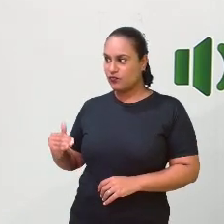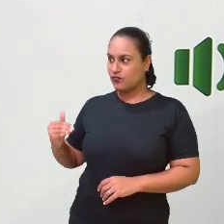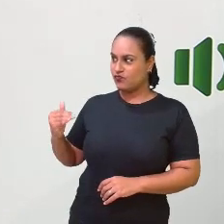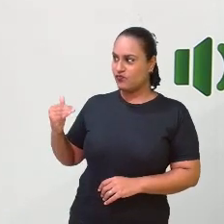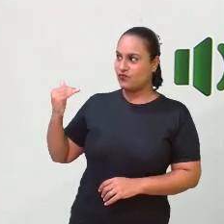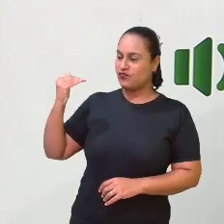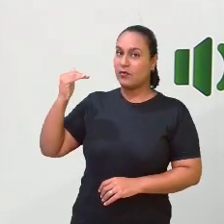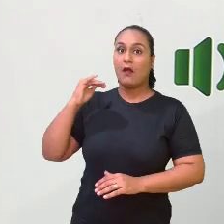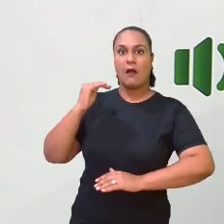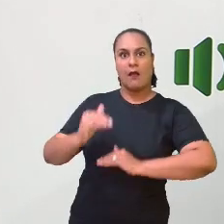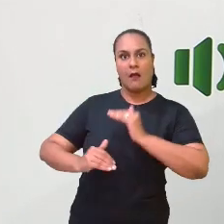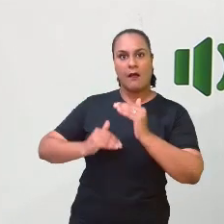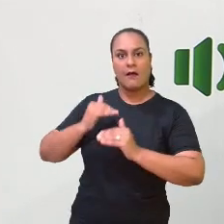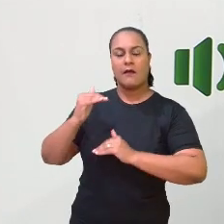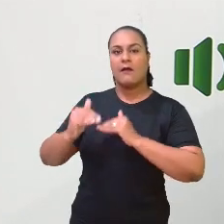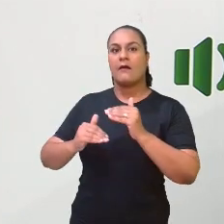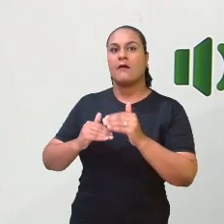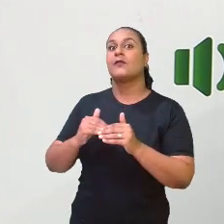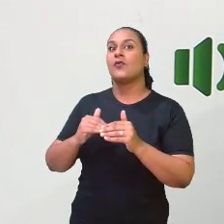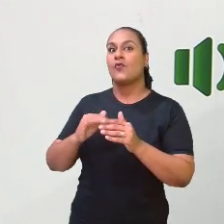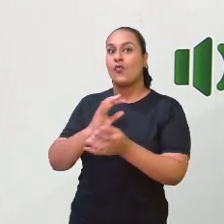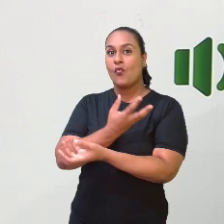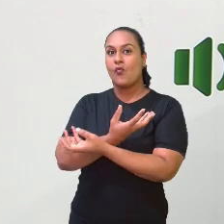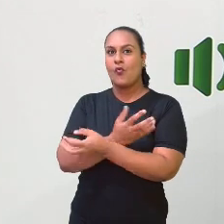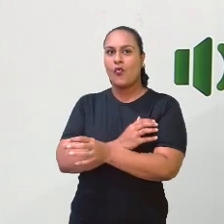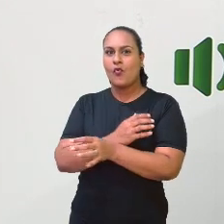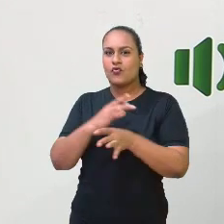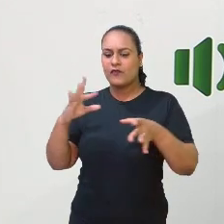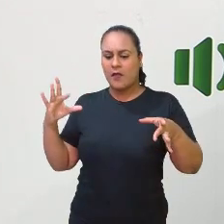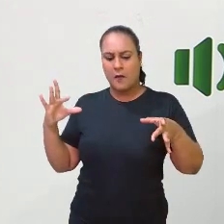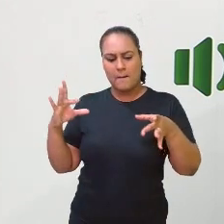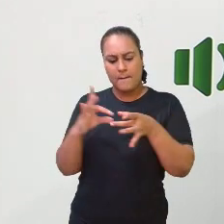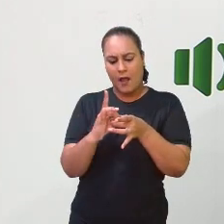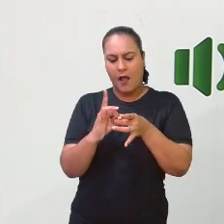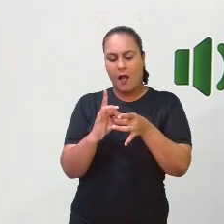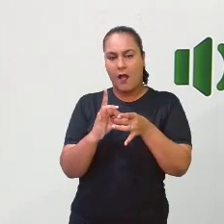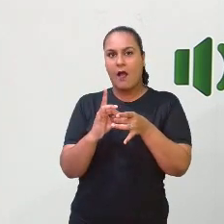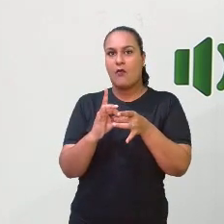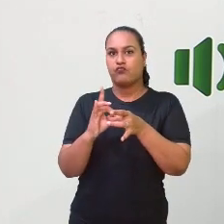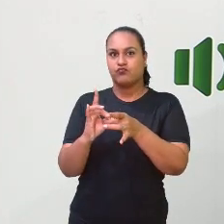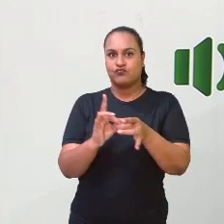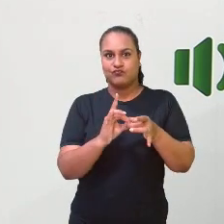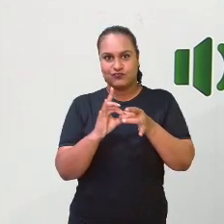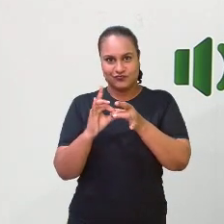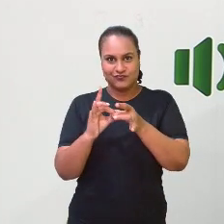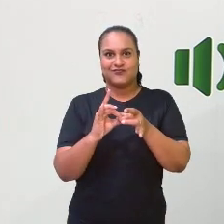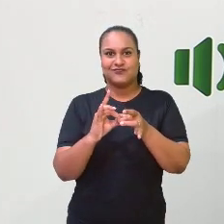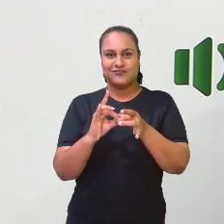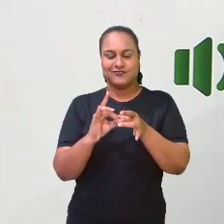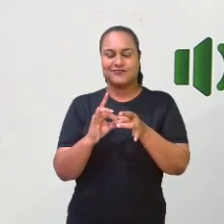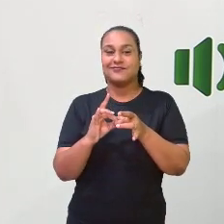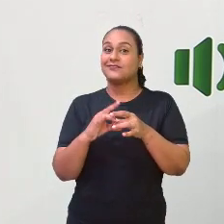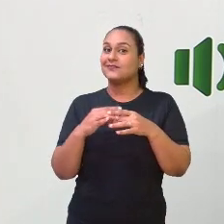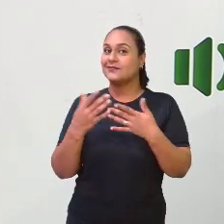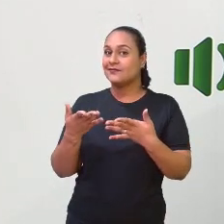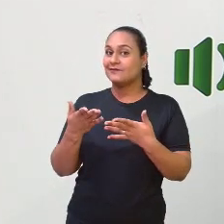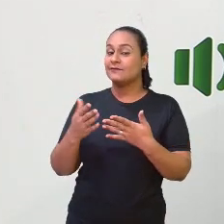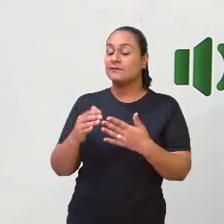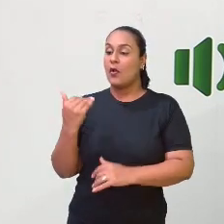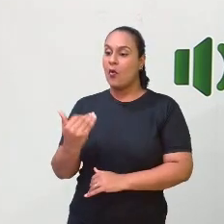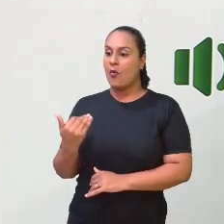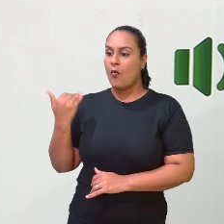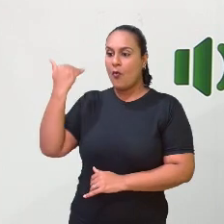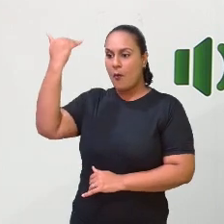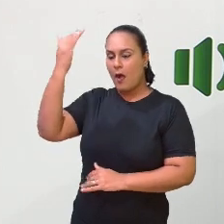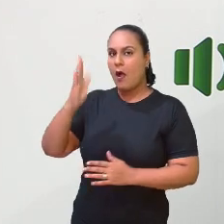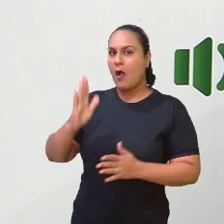se desenvolvendo, esses ossos eles vão fundindo, ou seja, eles vão se juntando. E na fase adulta, a